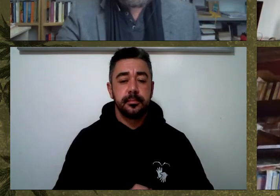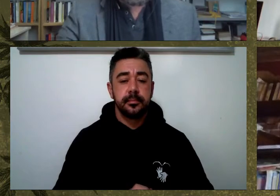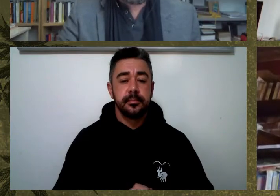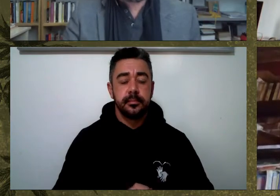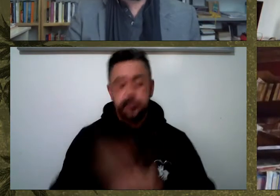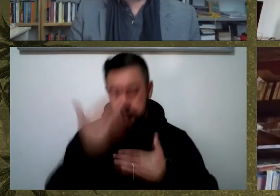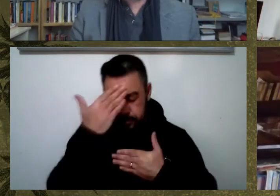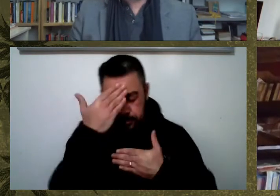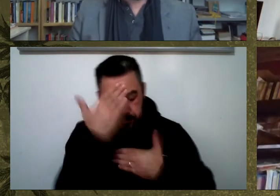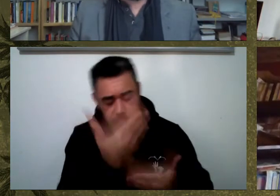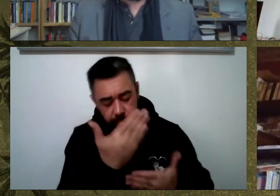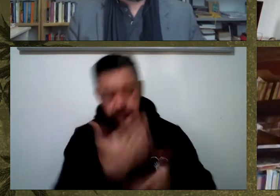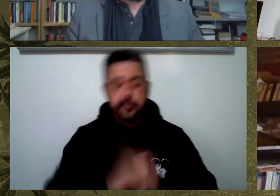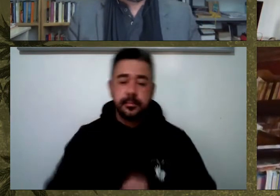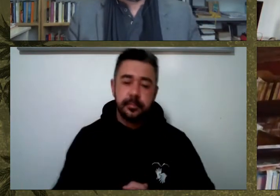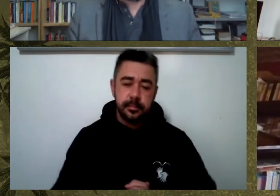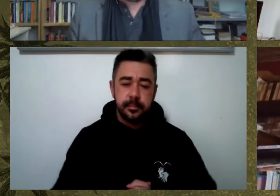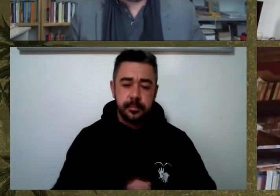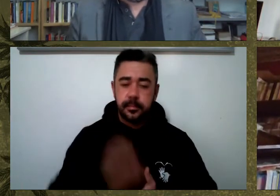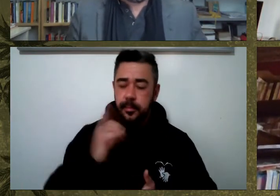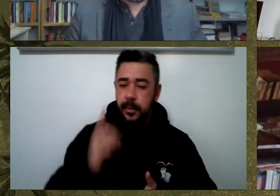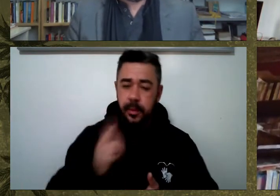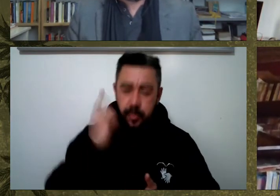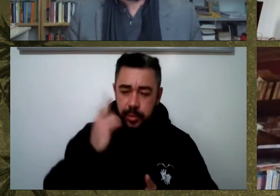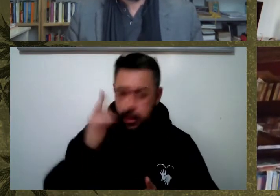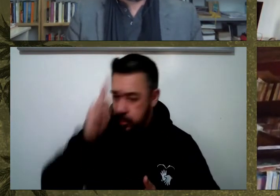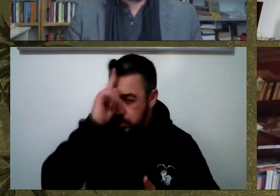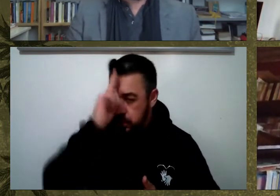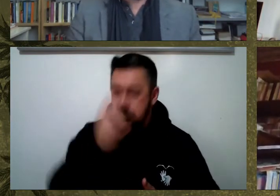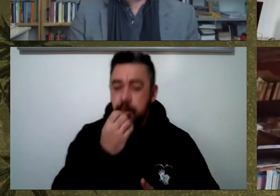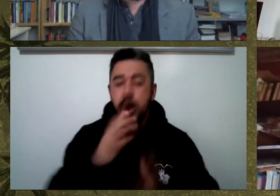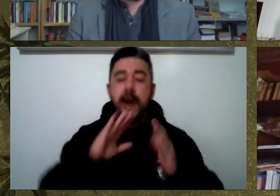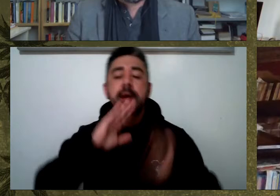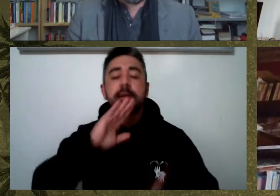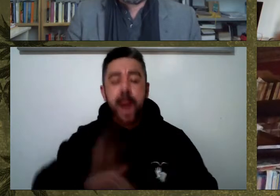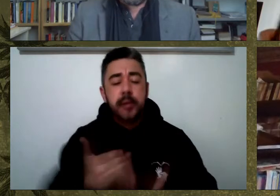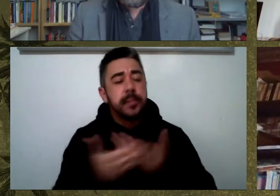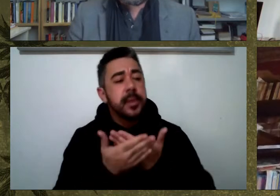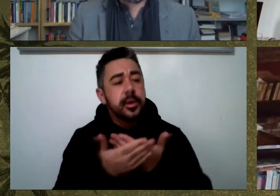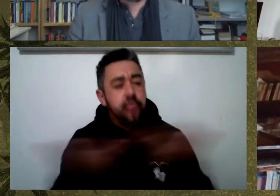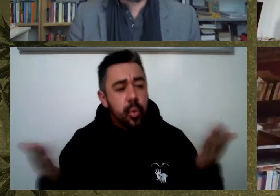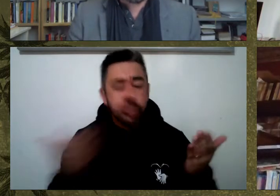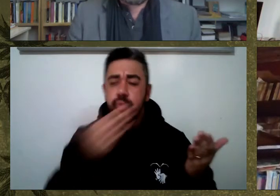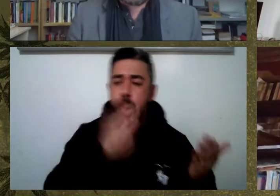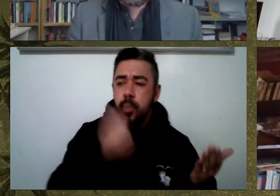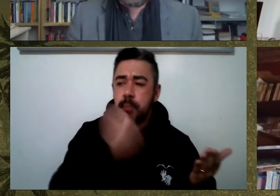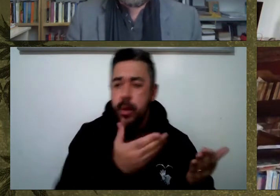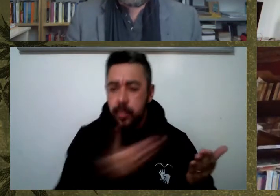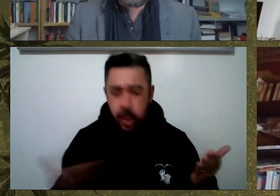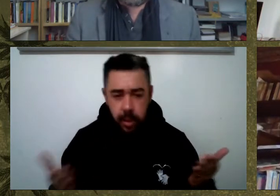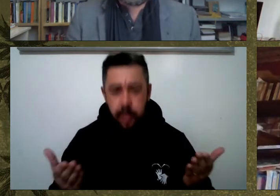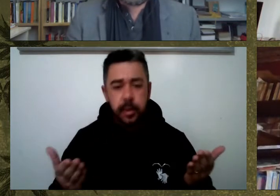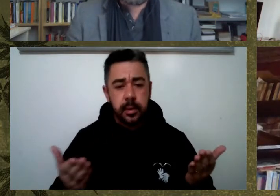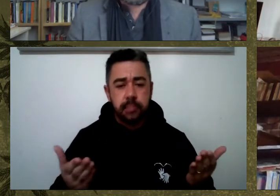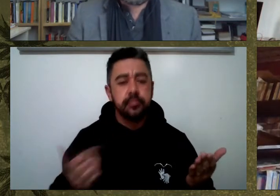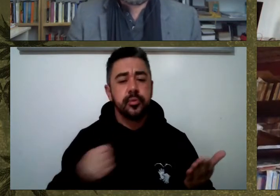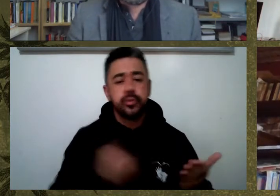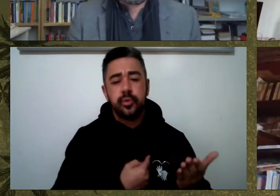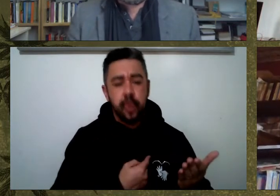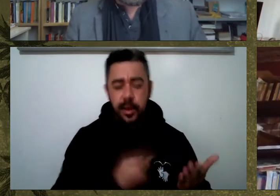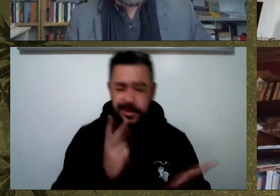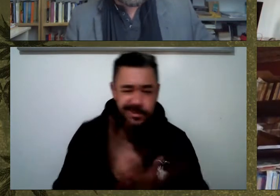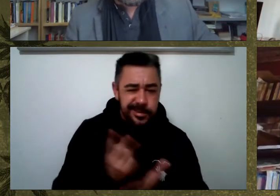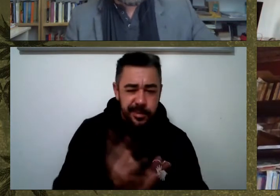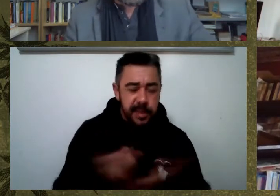gracias, diputado Goura. Buena tarde para todas y para todos quienes estamos nuevamente presentes en